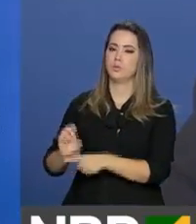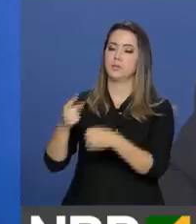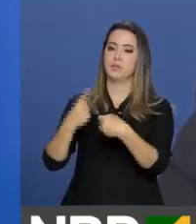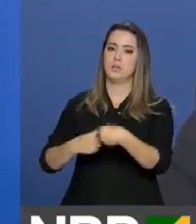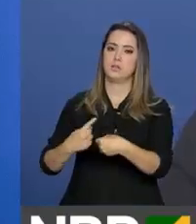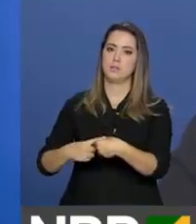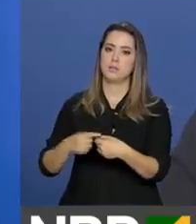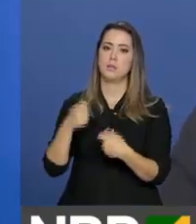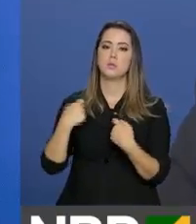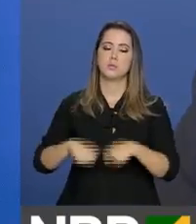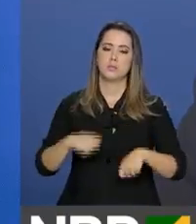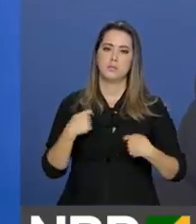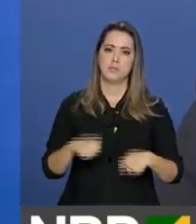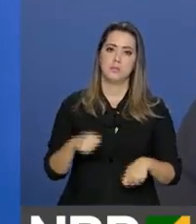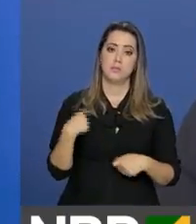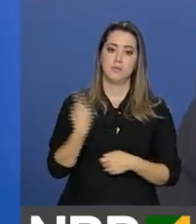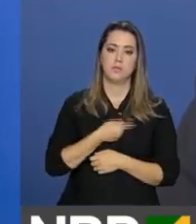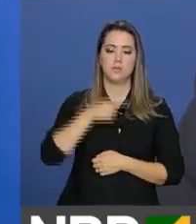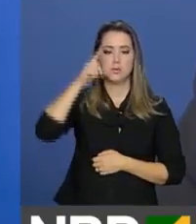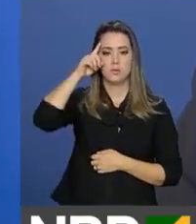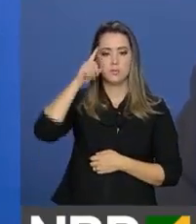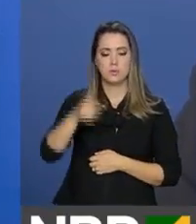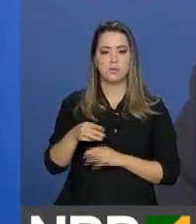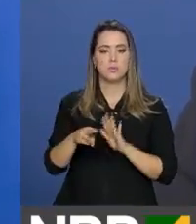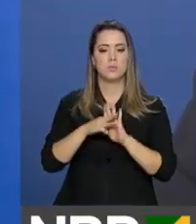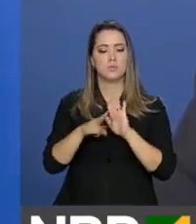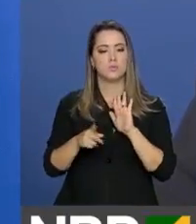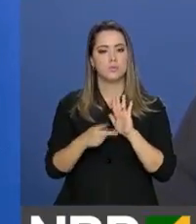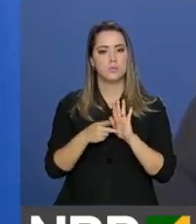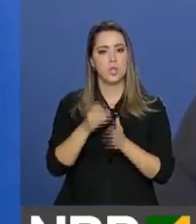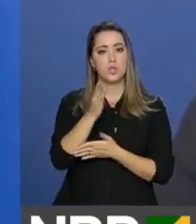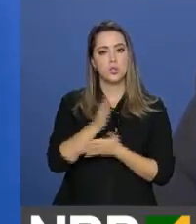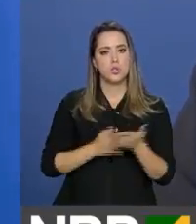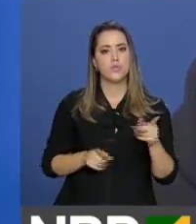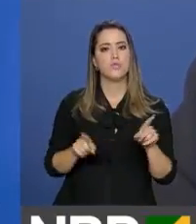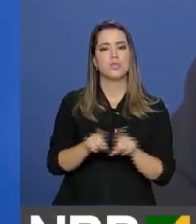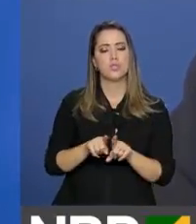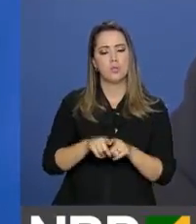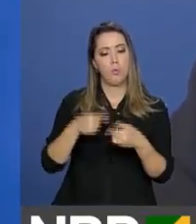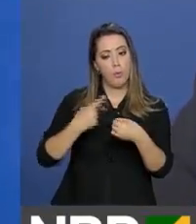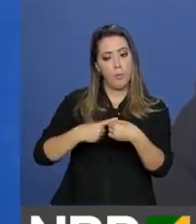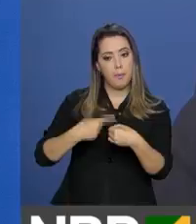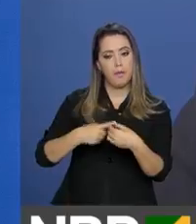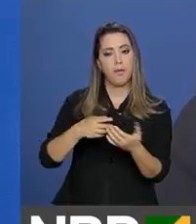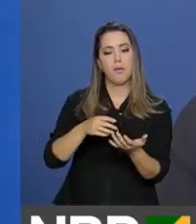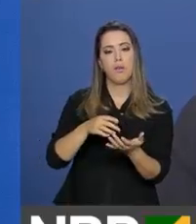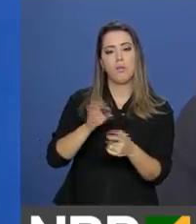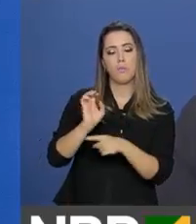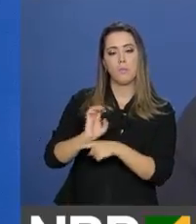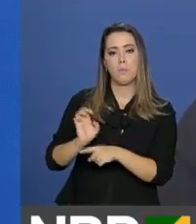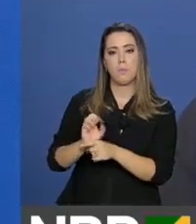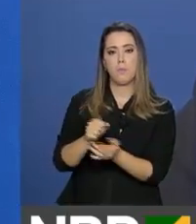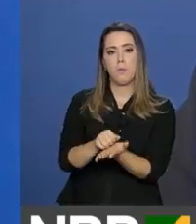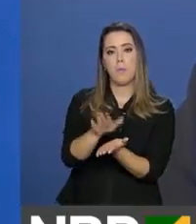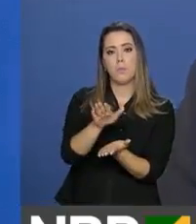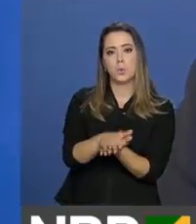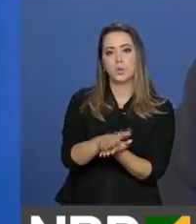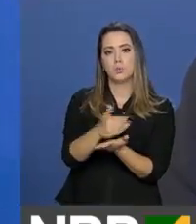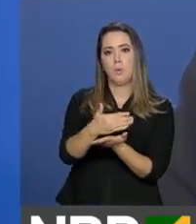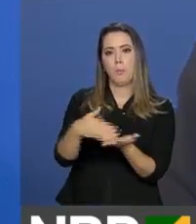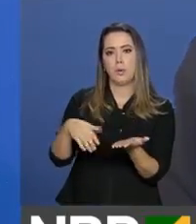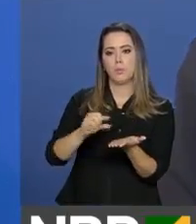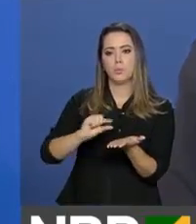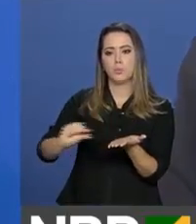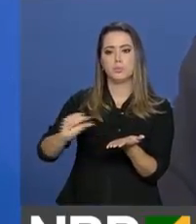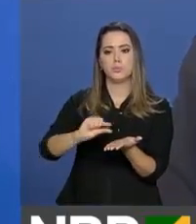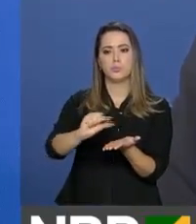dia praticamente do ano, nós editamos uma medida provisória partilhando também a multa com os estados e municípios. E os municípios, com